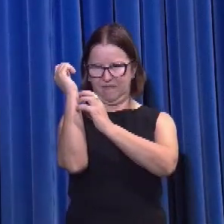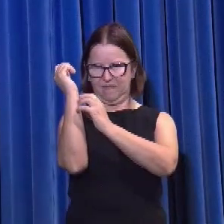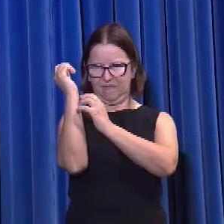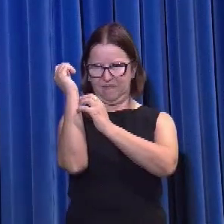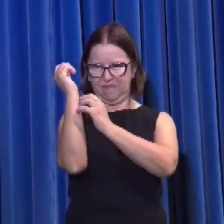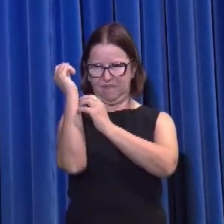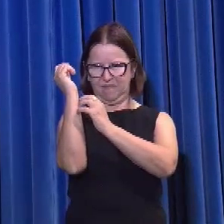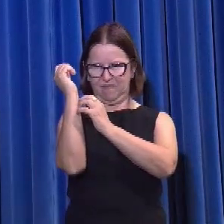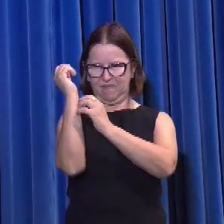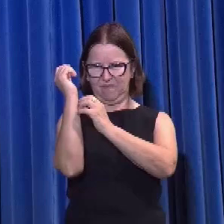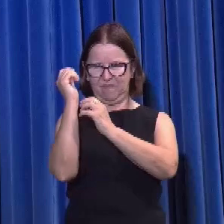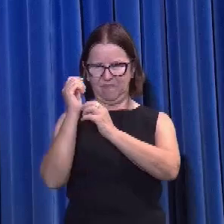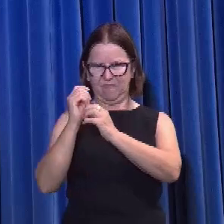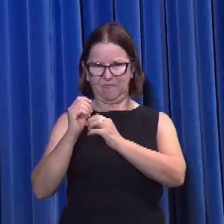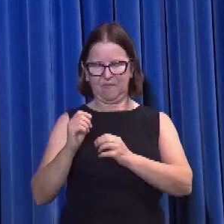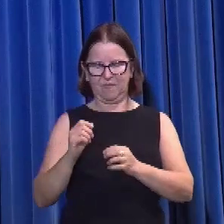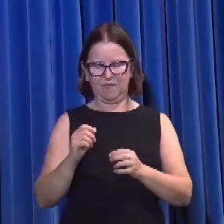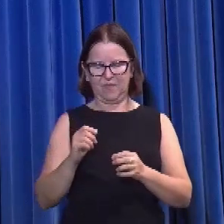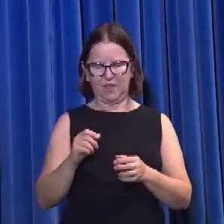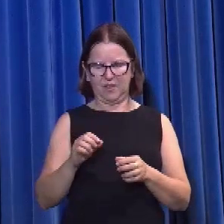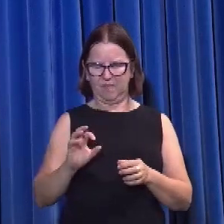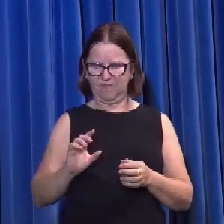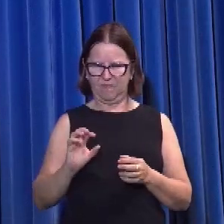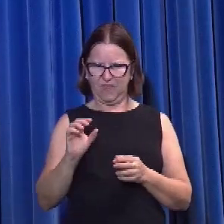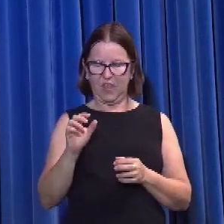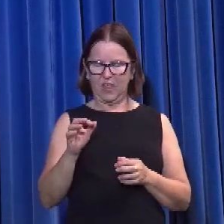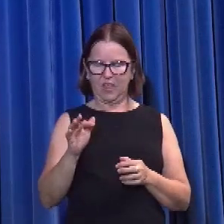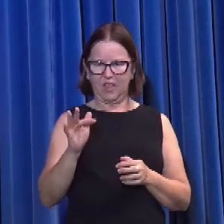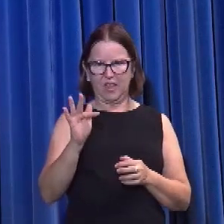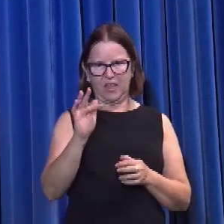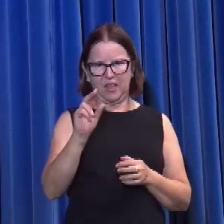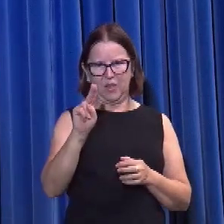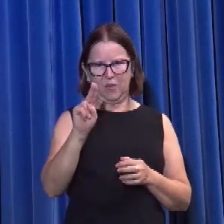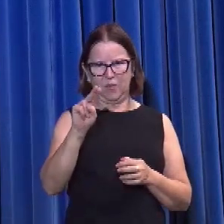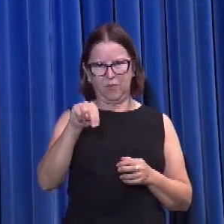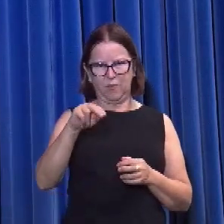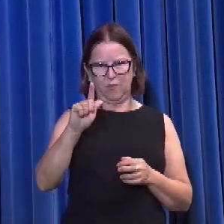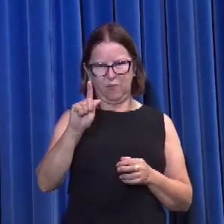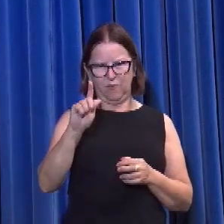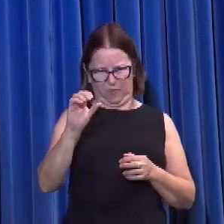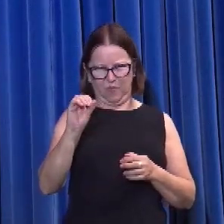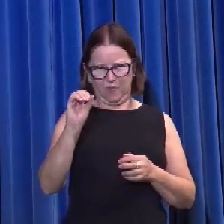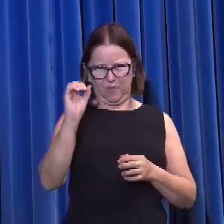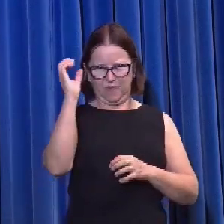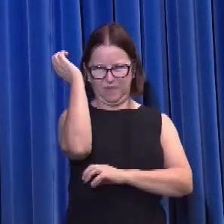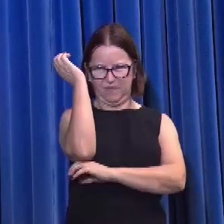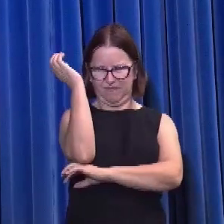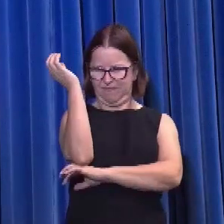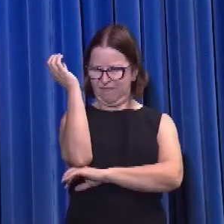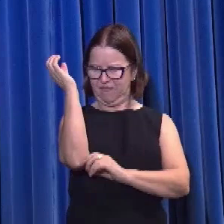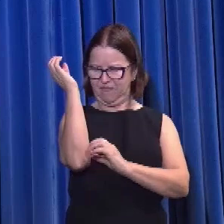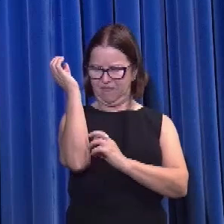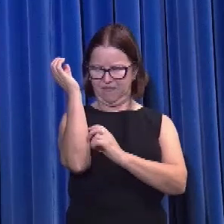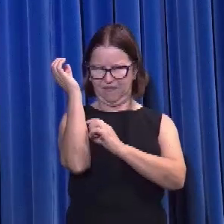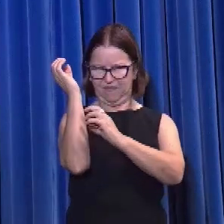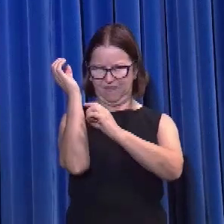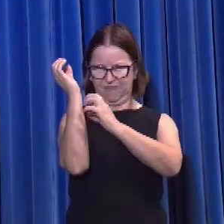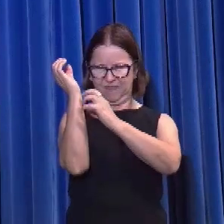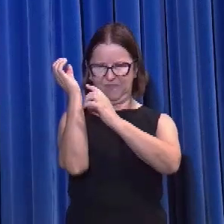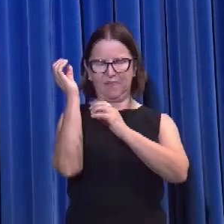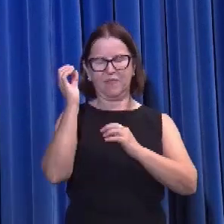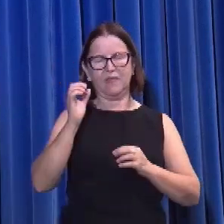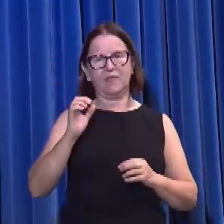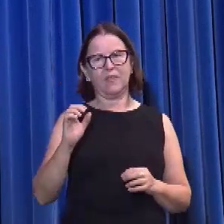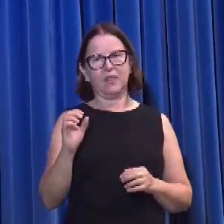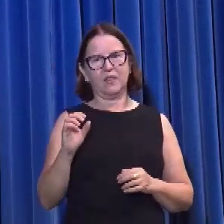tipo de fungos, e o tronco ele era mais ou menos assim, dessa grossura, e ele só